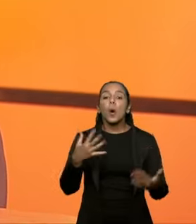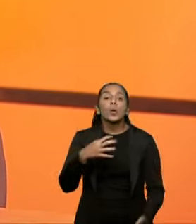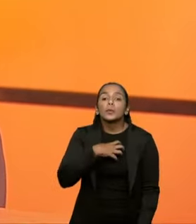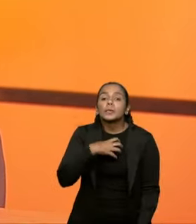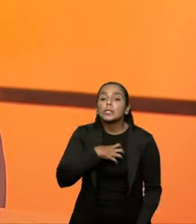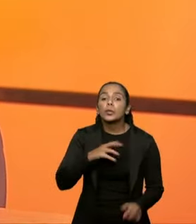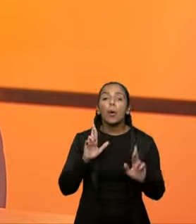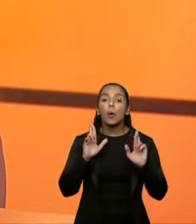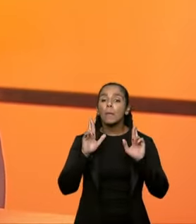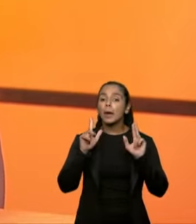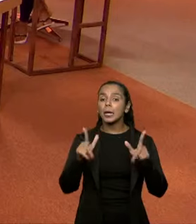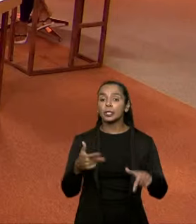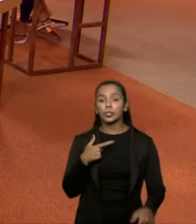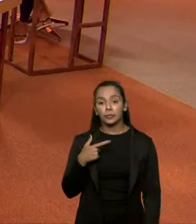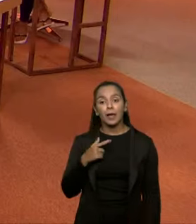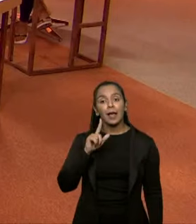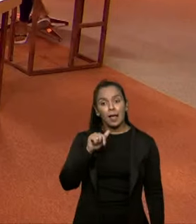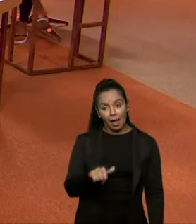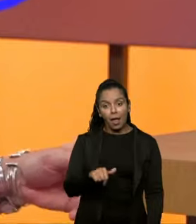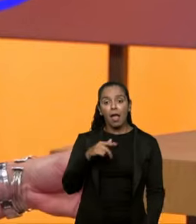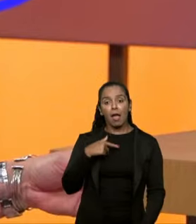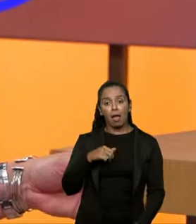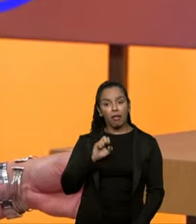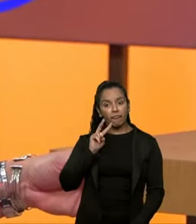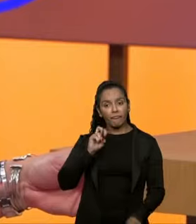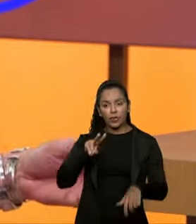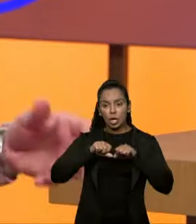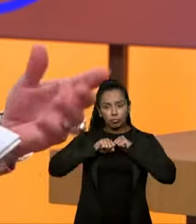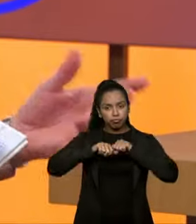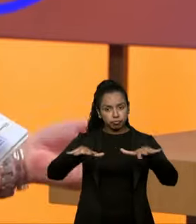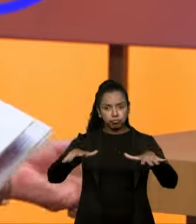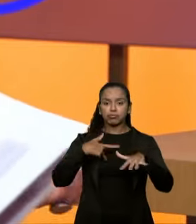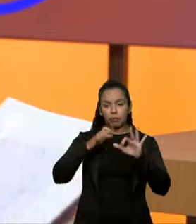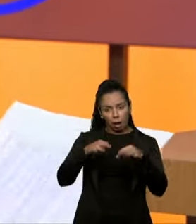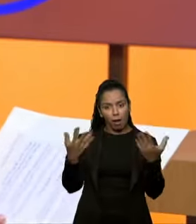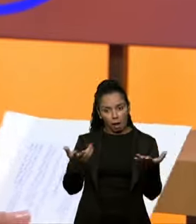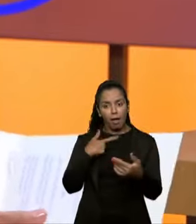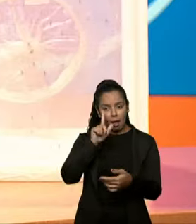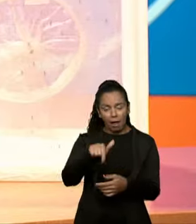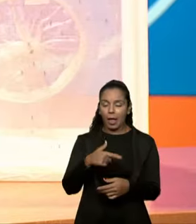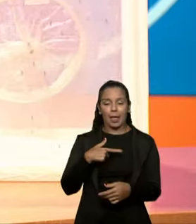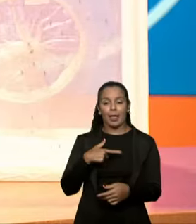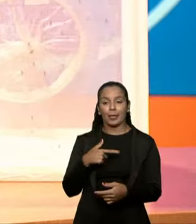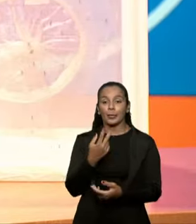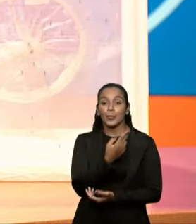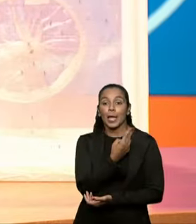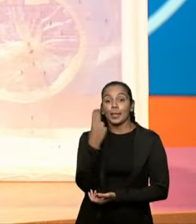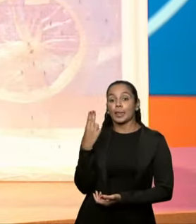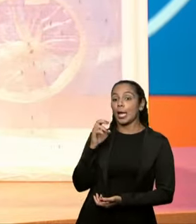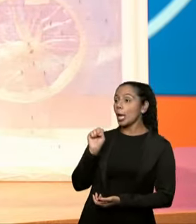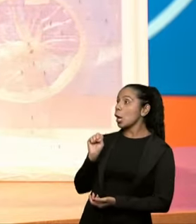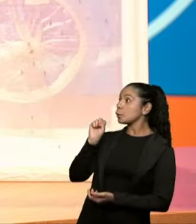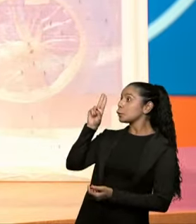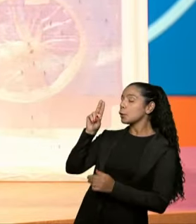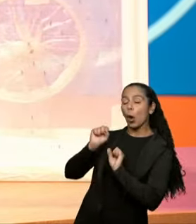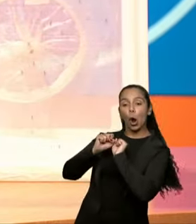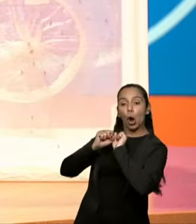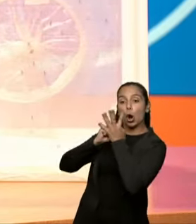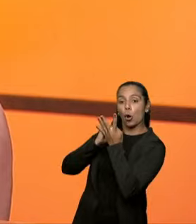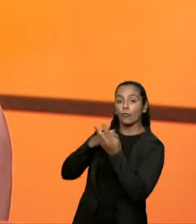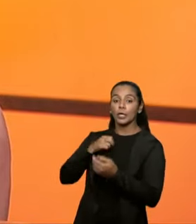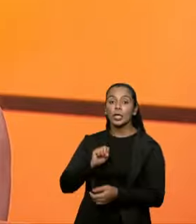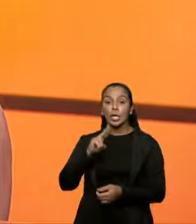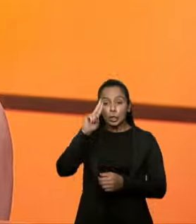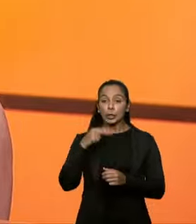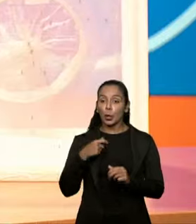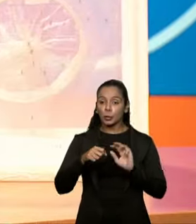diferença? Olha, é virose, inclusive não só Covid, outras viroses também, né? Pois que a gente tem uma gripe mesmo. Não vem escrito, né? Eu sou Covid, eu sou chikungunya,